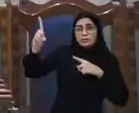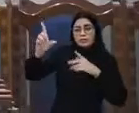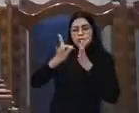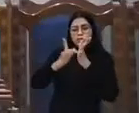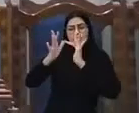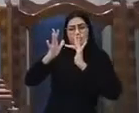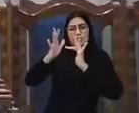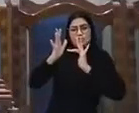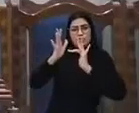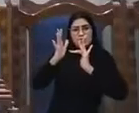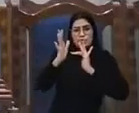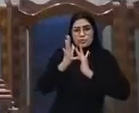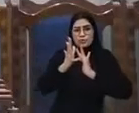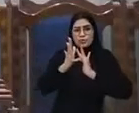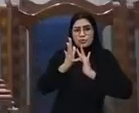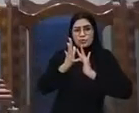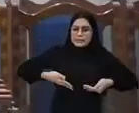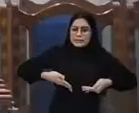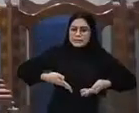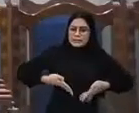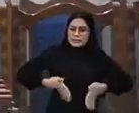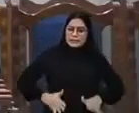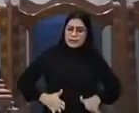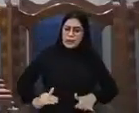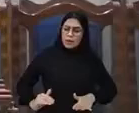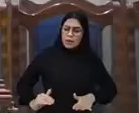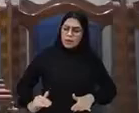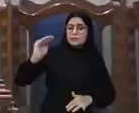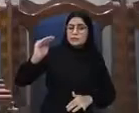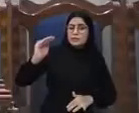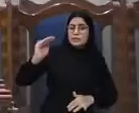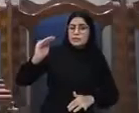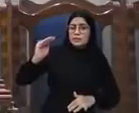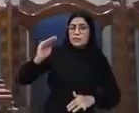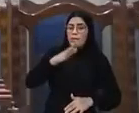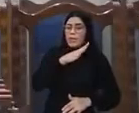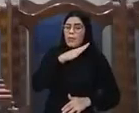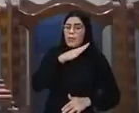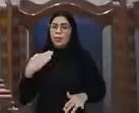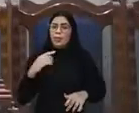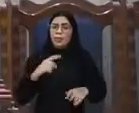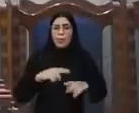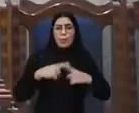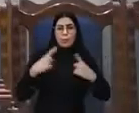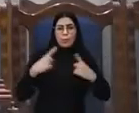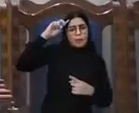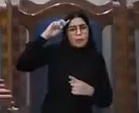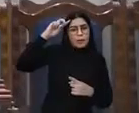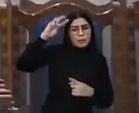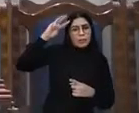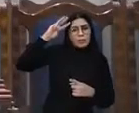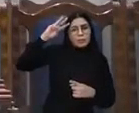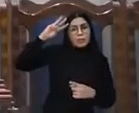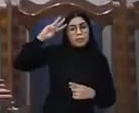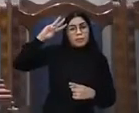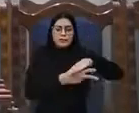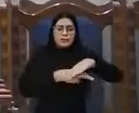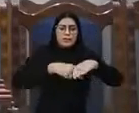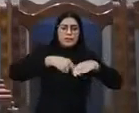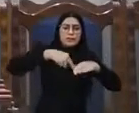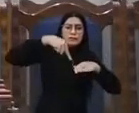que nasceu, cresceu, morreu, mas ao terceiro dia Ele ressuscitou